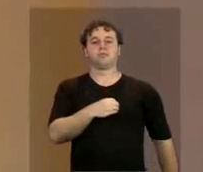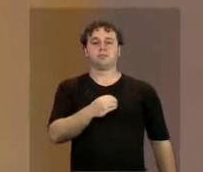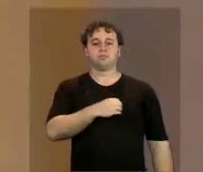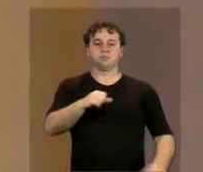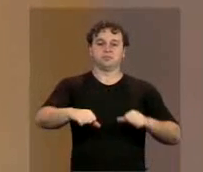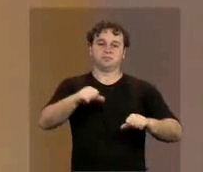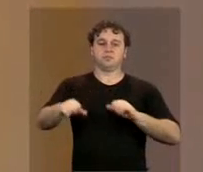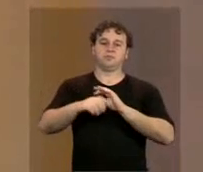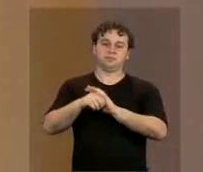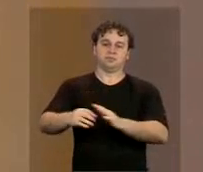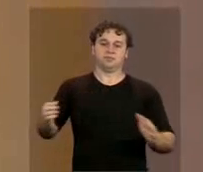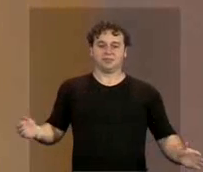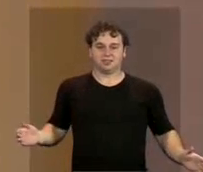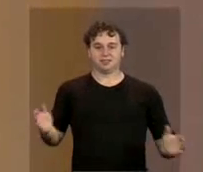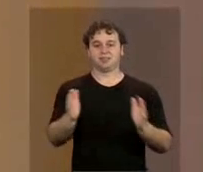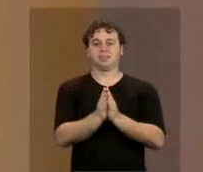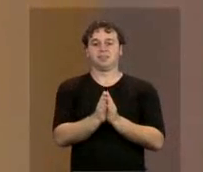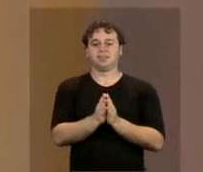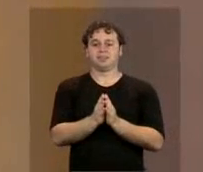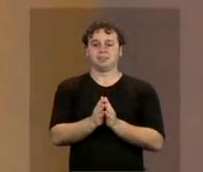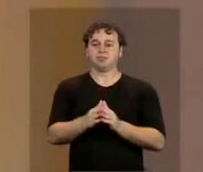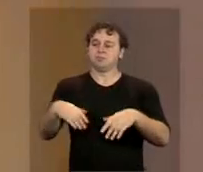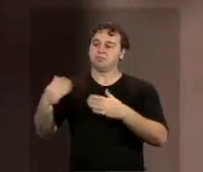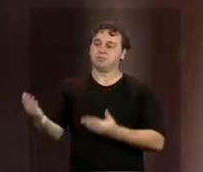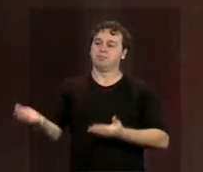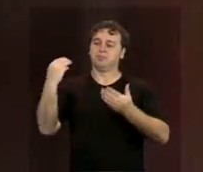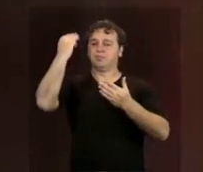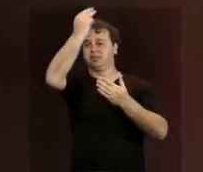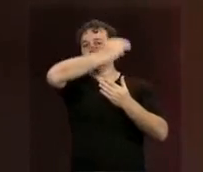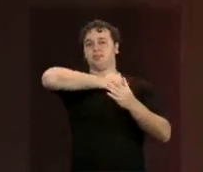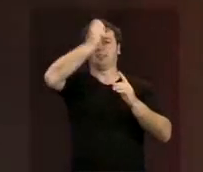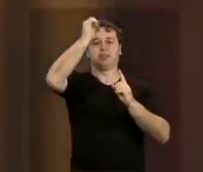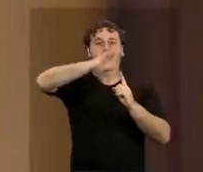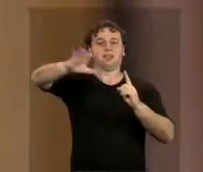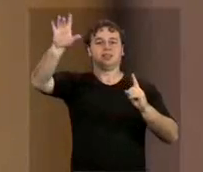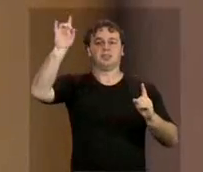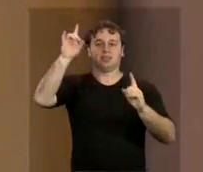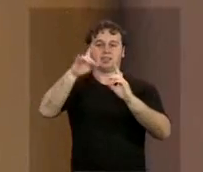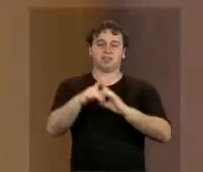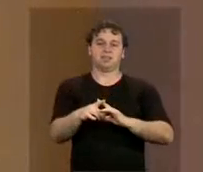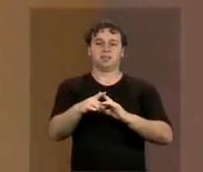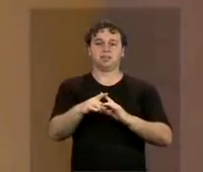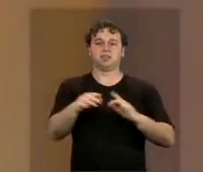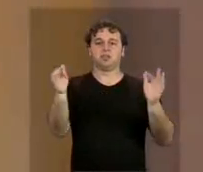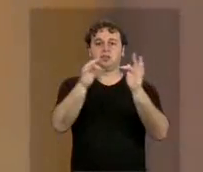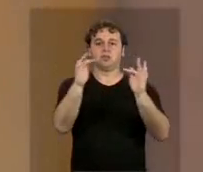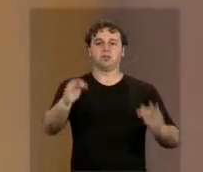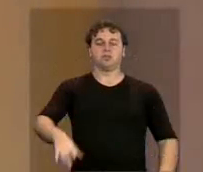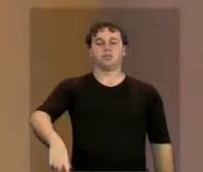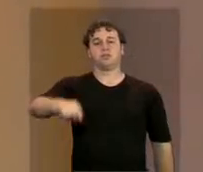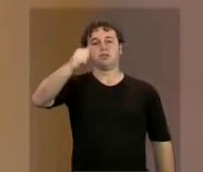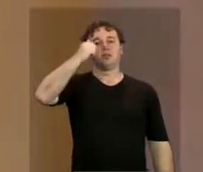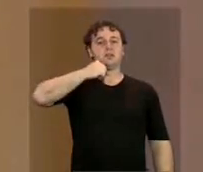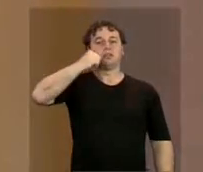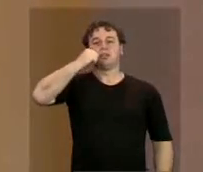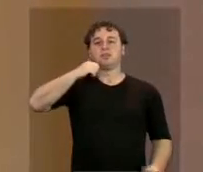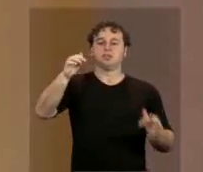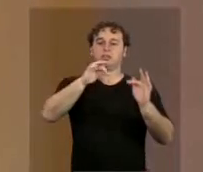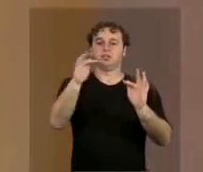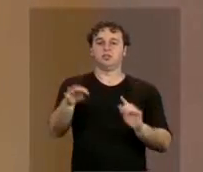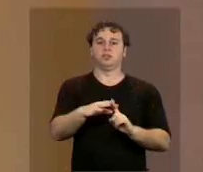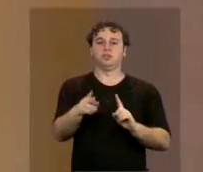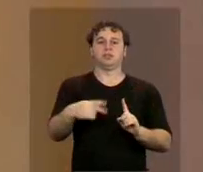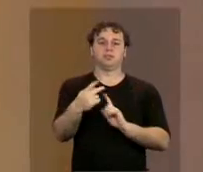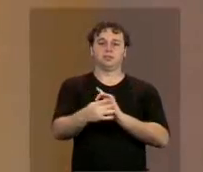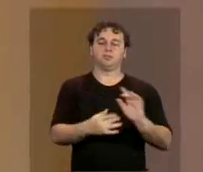cair em tentação, mas livrai-nos do mal. Amém. Ave Maria, cheia de graça, o Senhor é convosco.